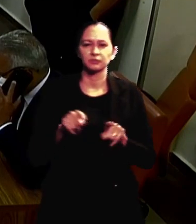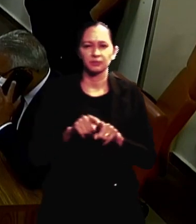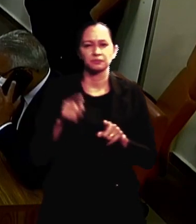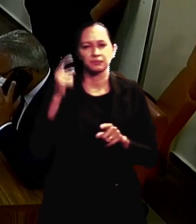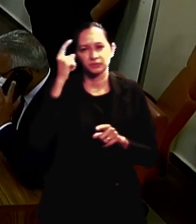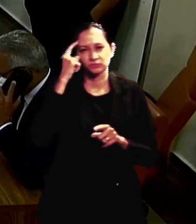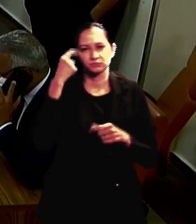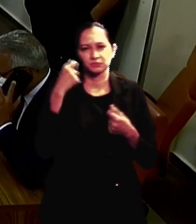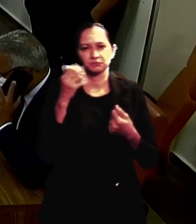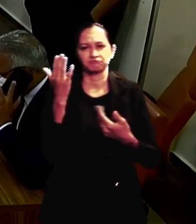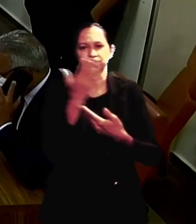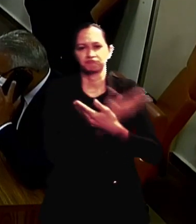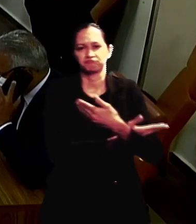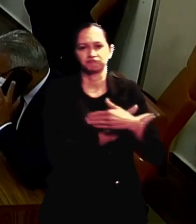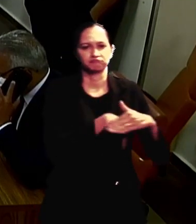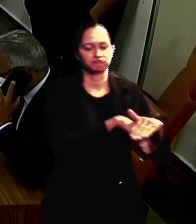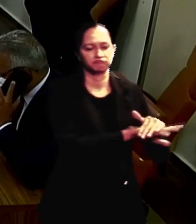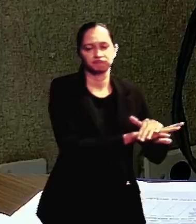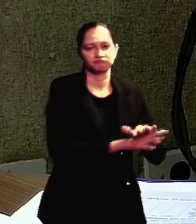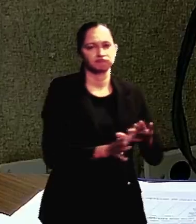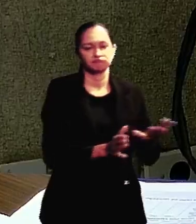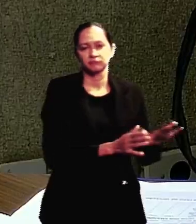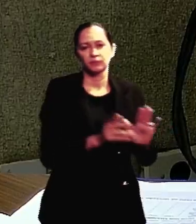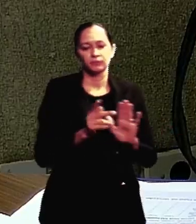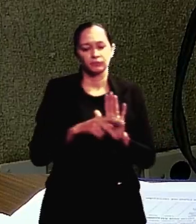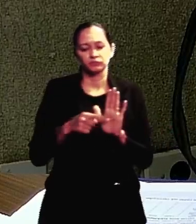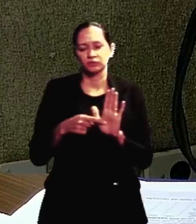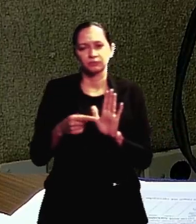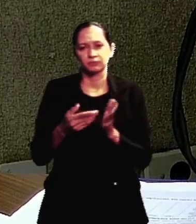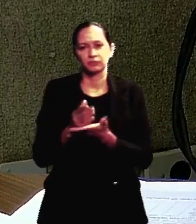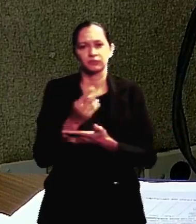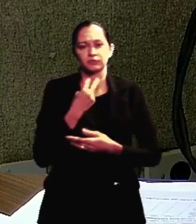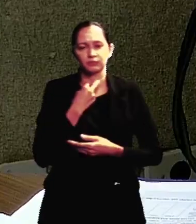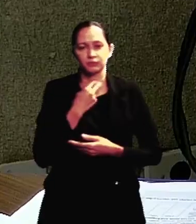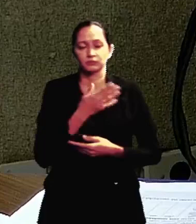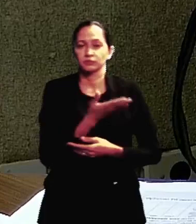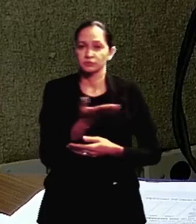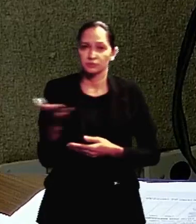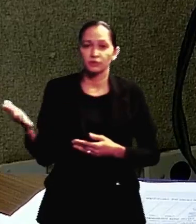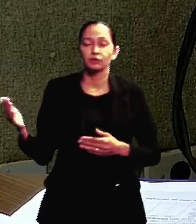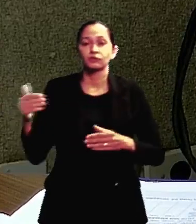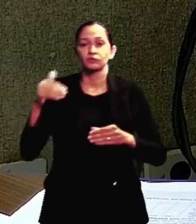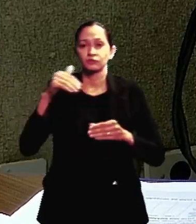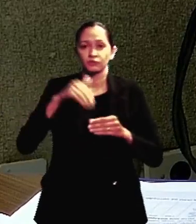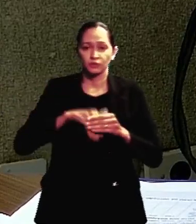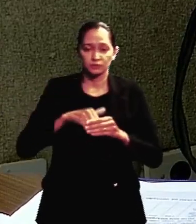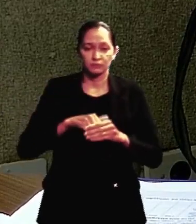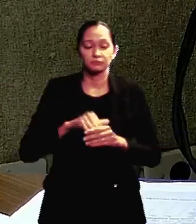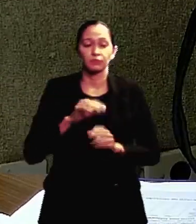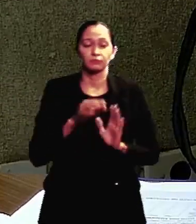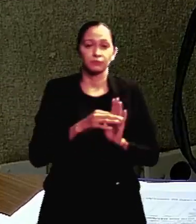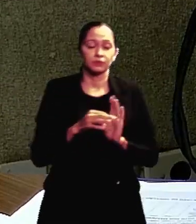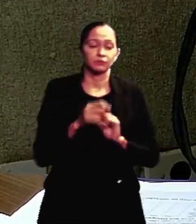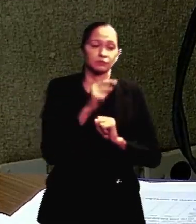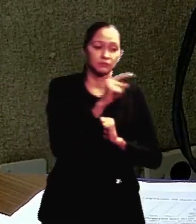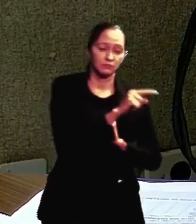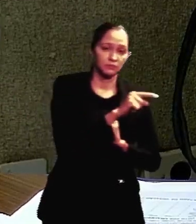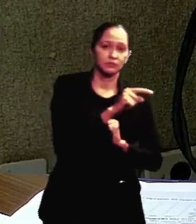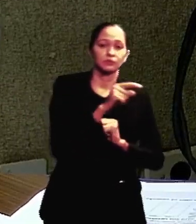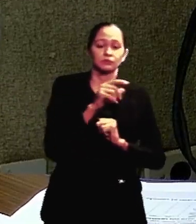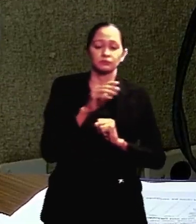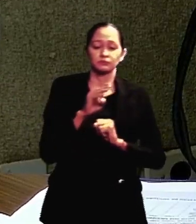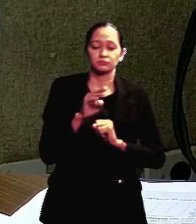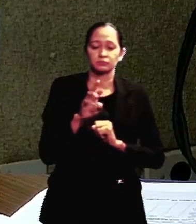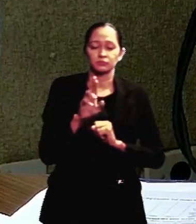arquivada. Portanto, o projeto está em votação. Voto separado pelo vereador